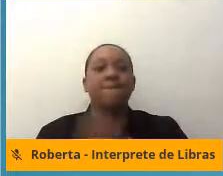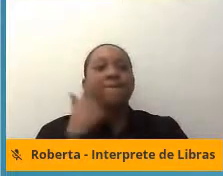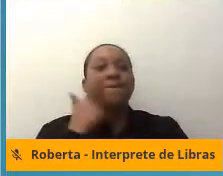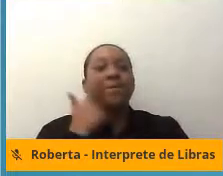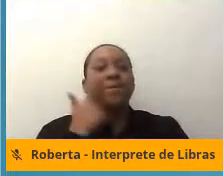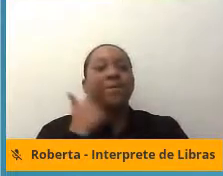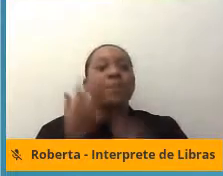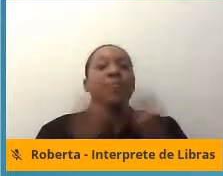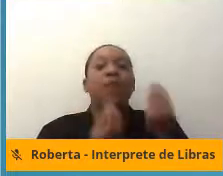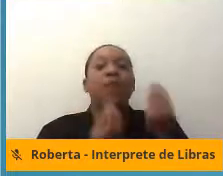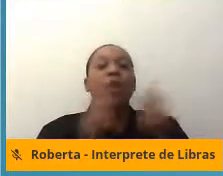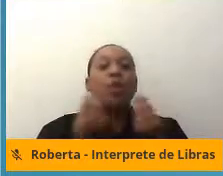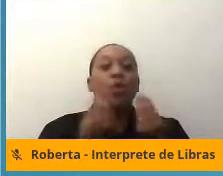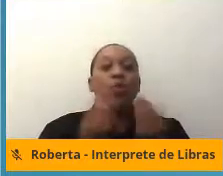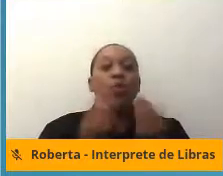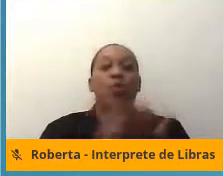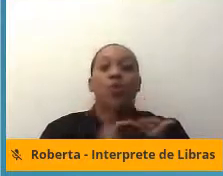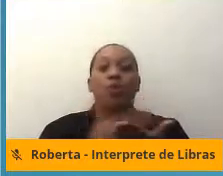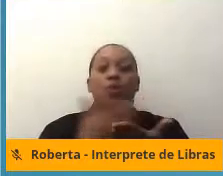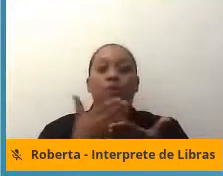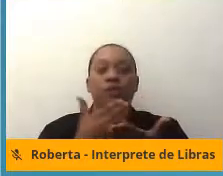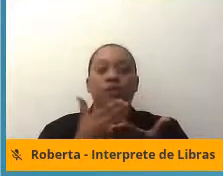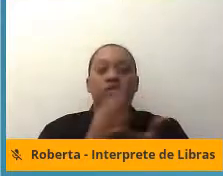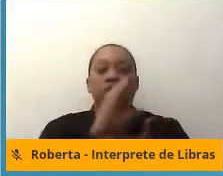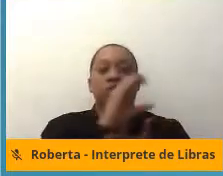Começa em 0,18.